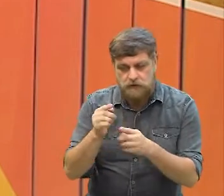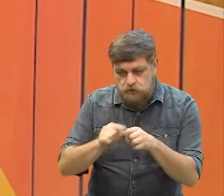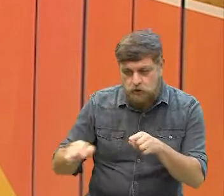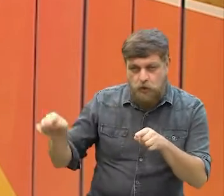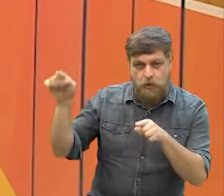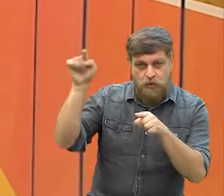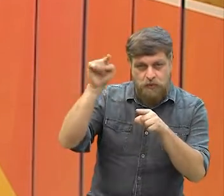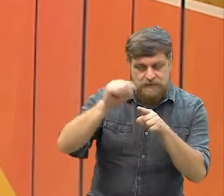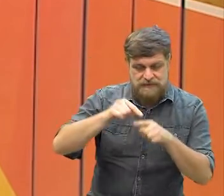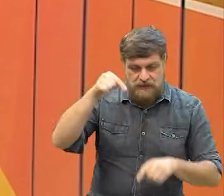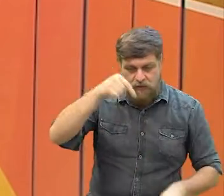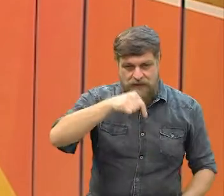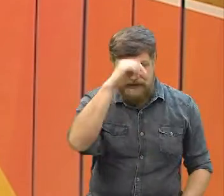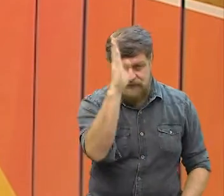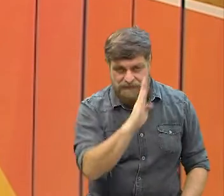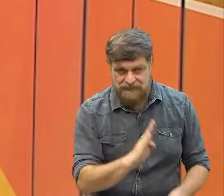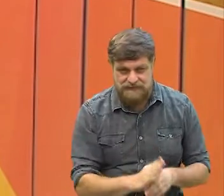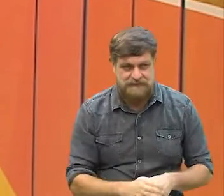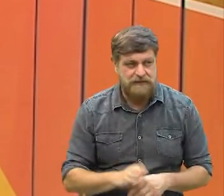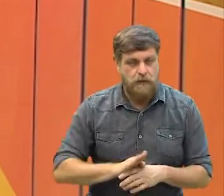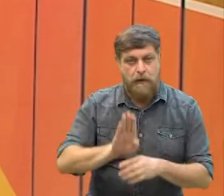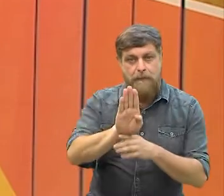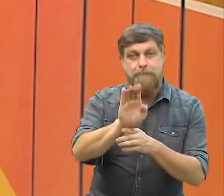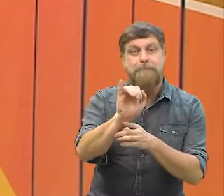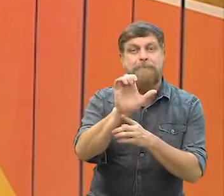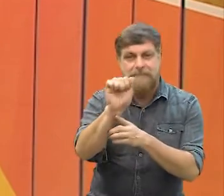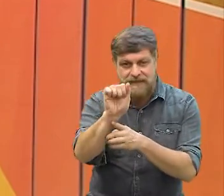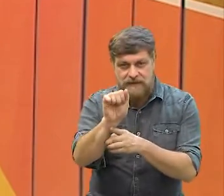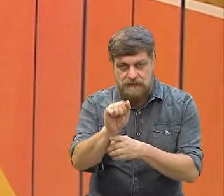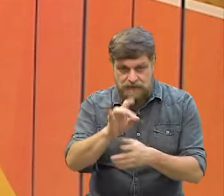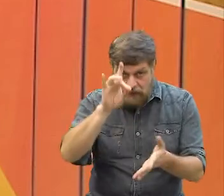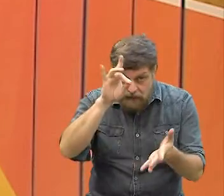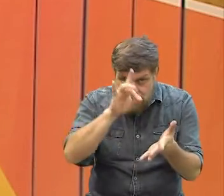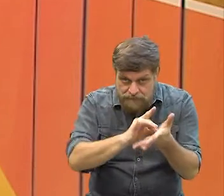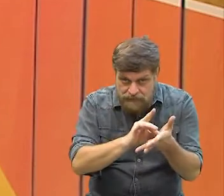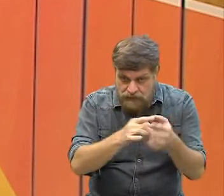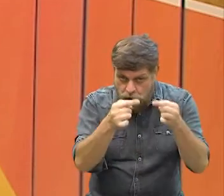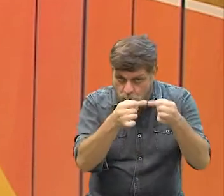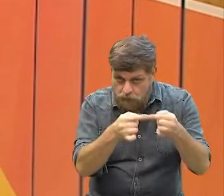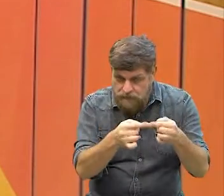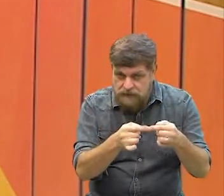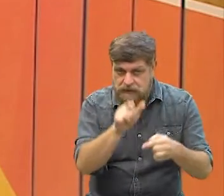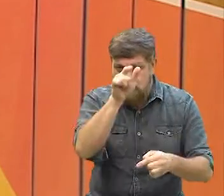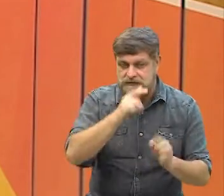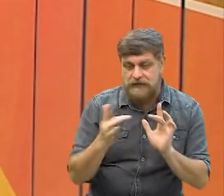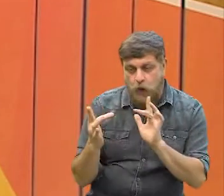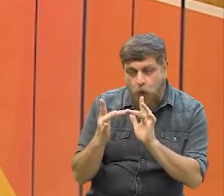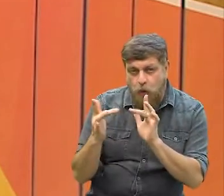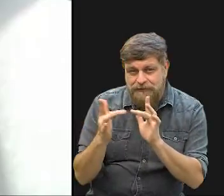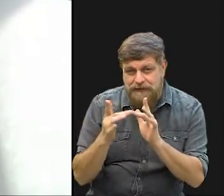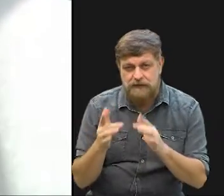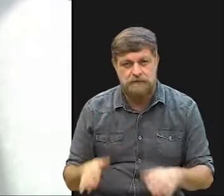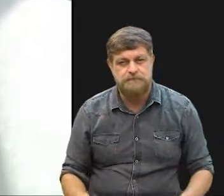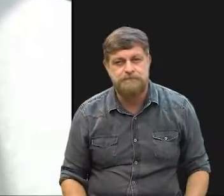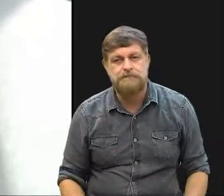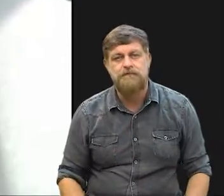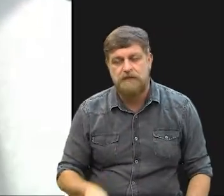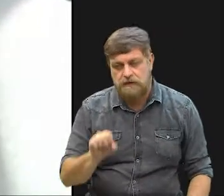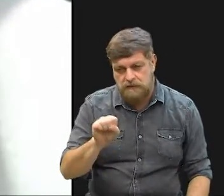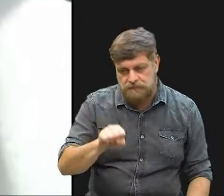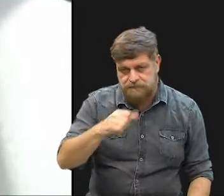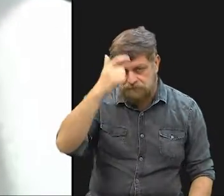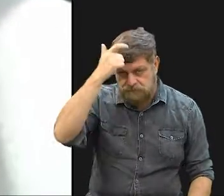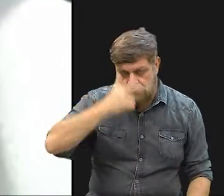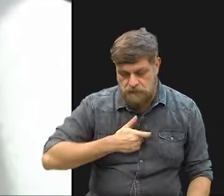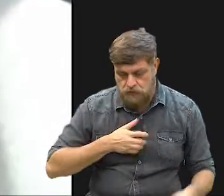na seleção brasileira. Ela é a treinadora ideal, tem que estar lá mesmo, vocês têm contato com ela? Enquanto eu estive